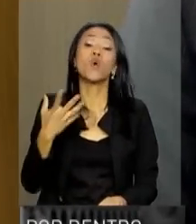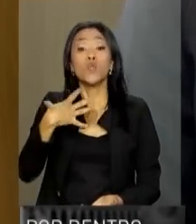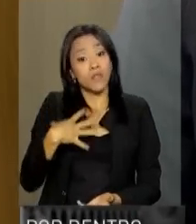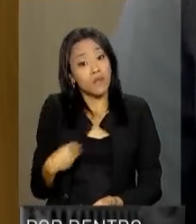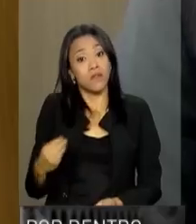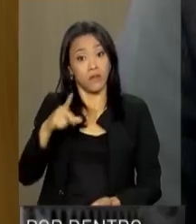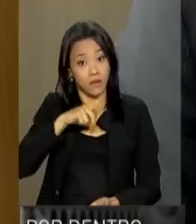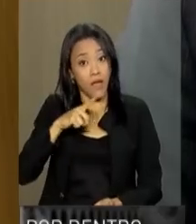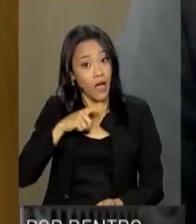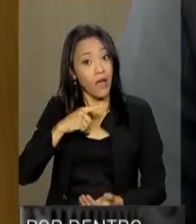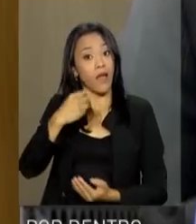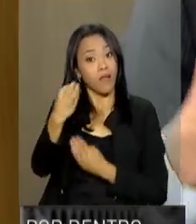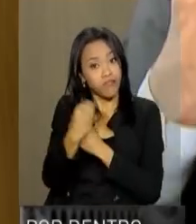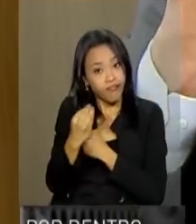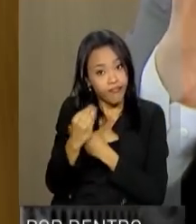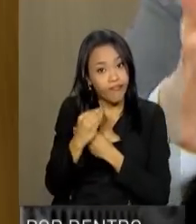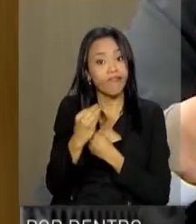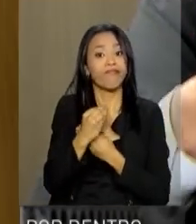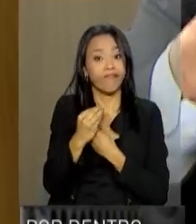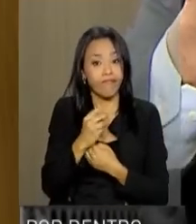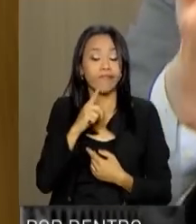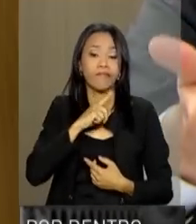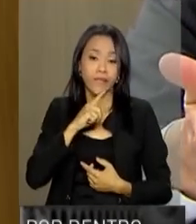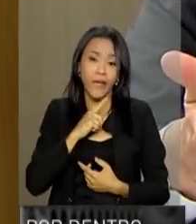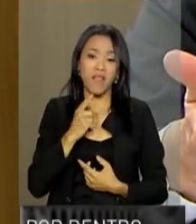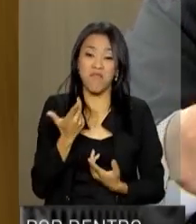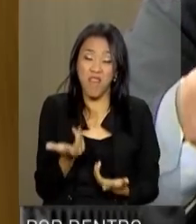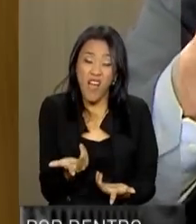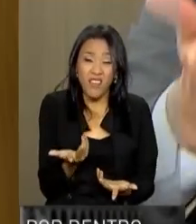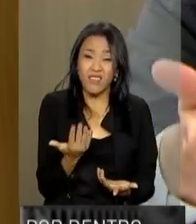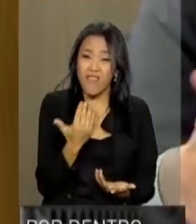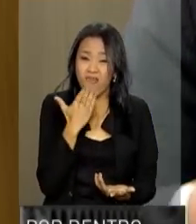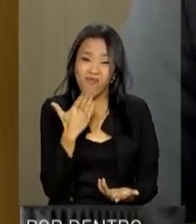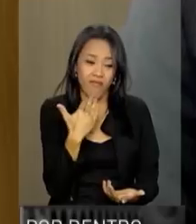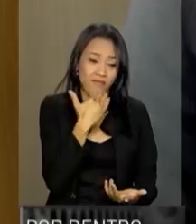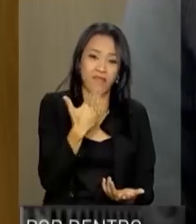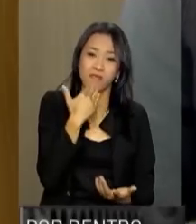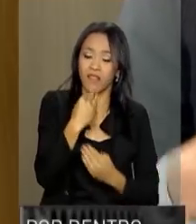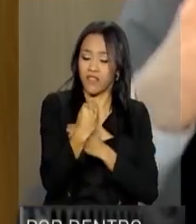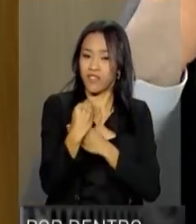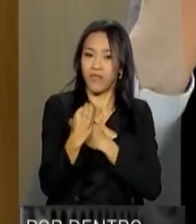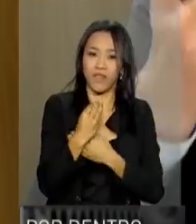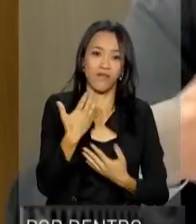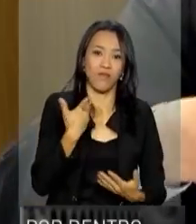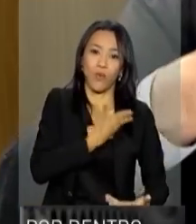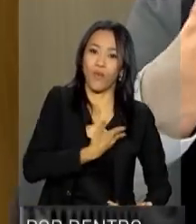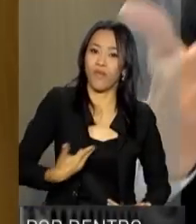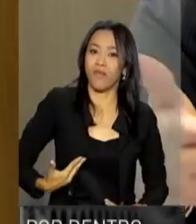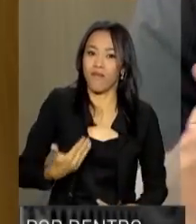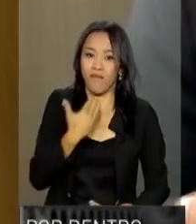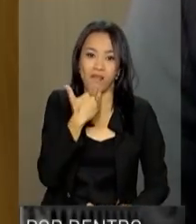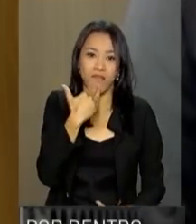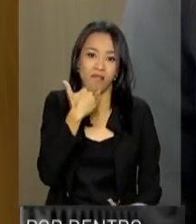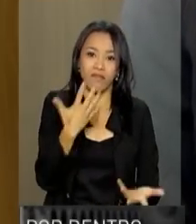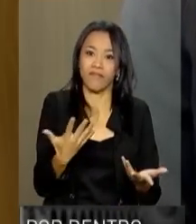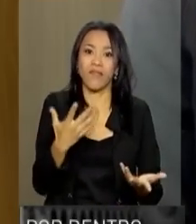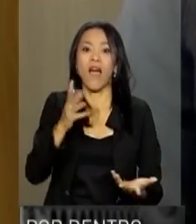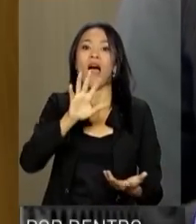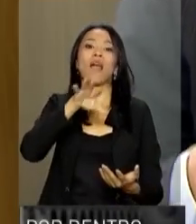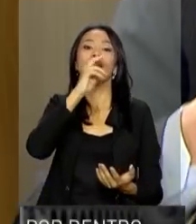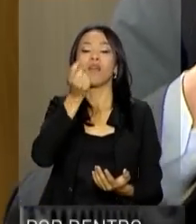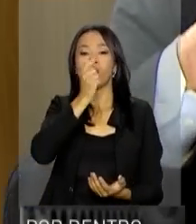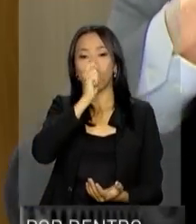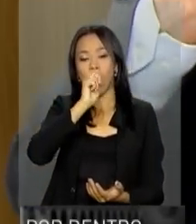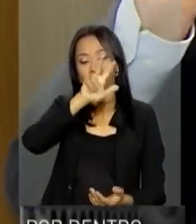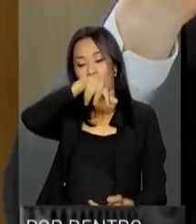em capital que drogas têm um atendimento muito que deixa muito a desejar a recaída a regra né não